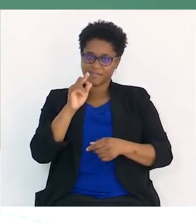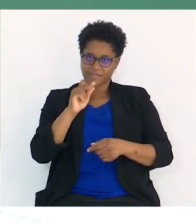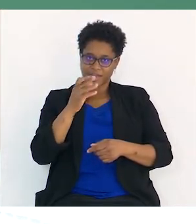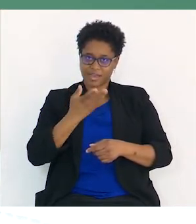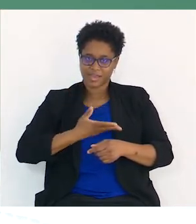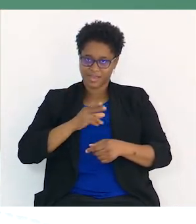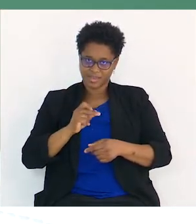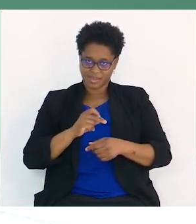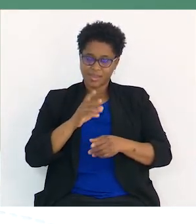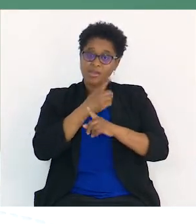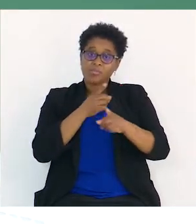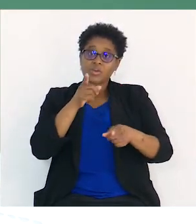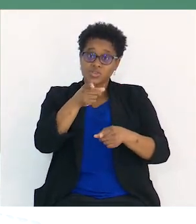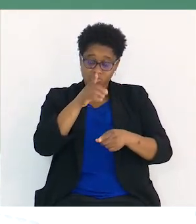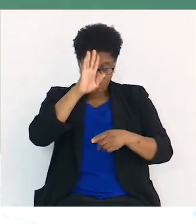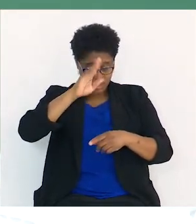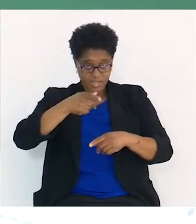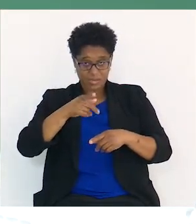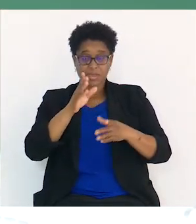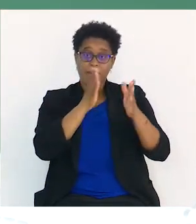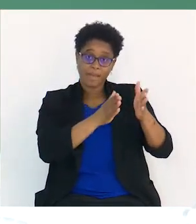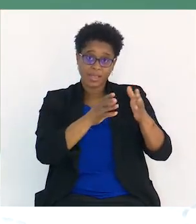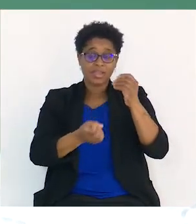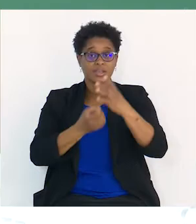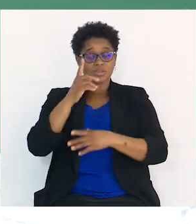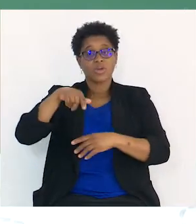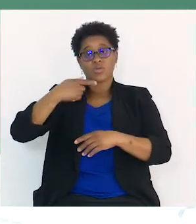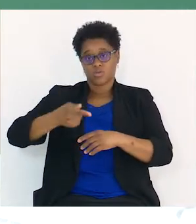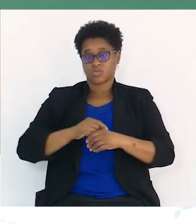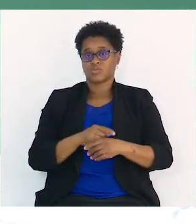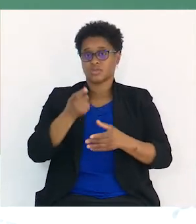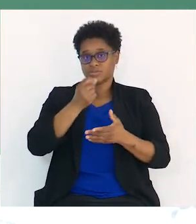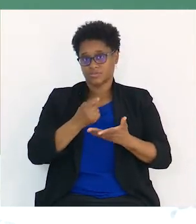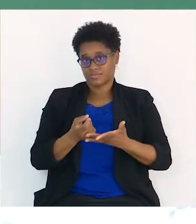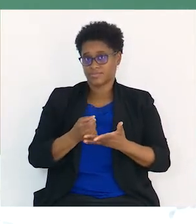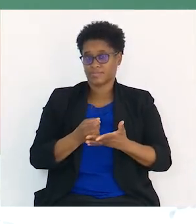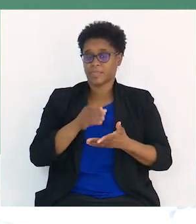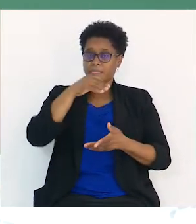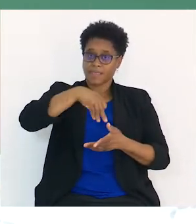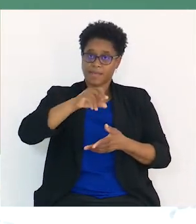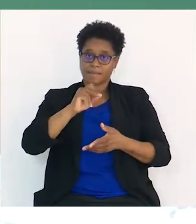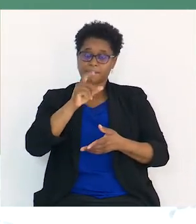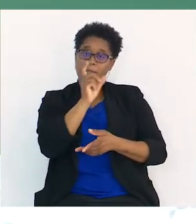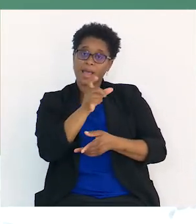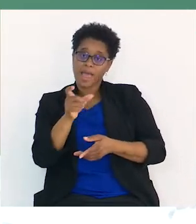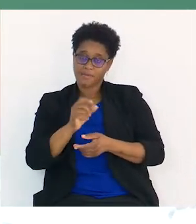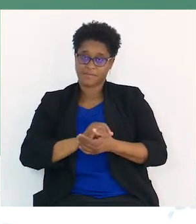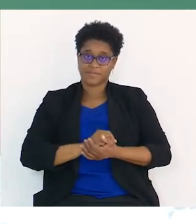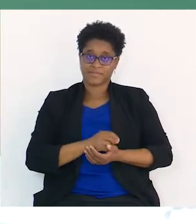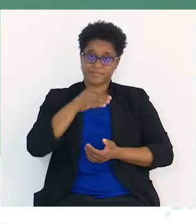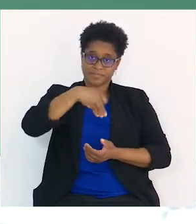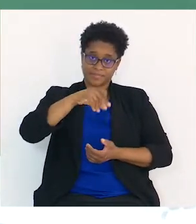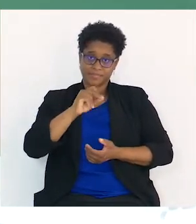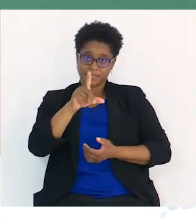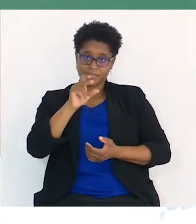a parte que vai dar origem a outras. Então vamos classificar palavra